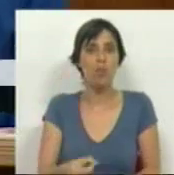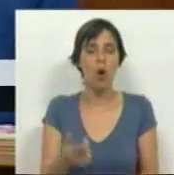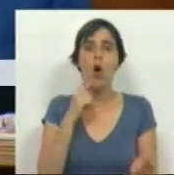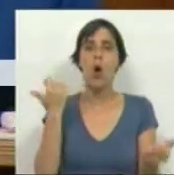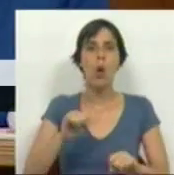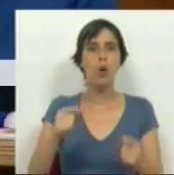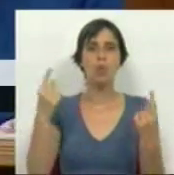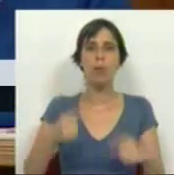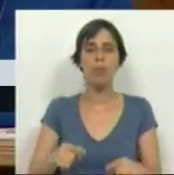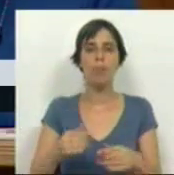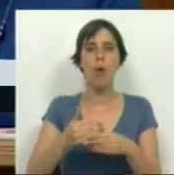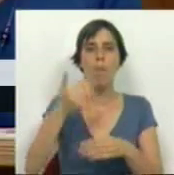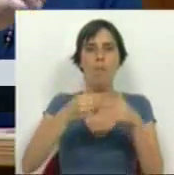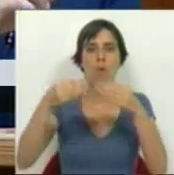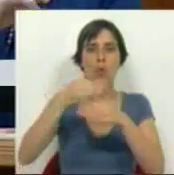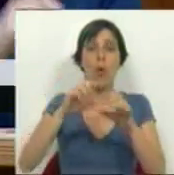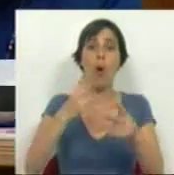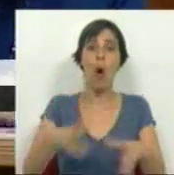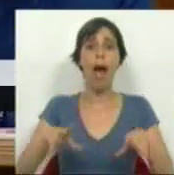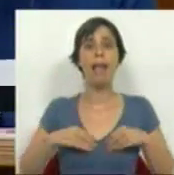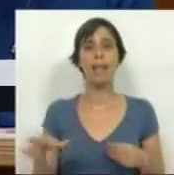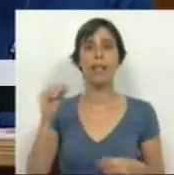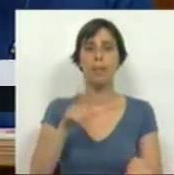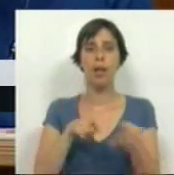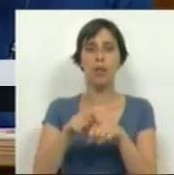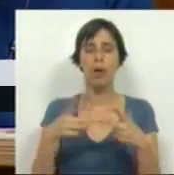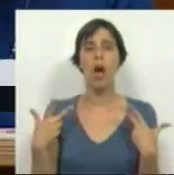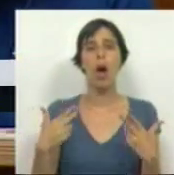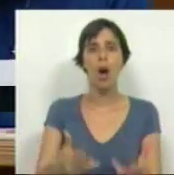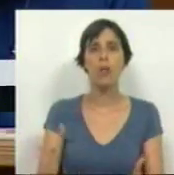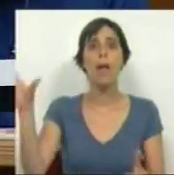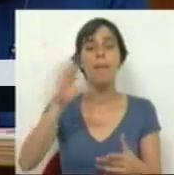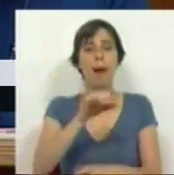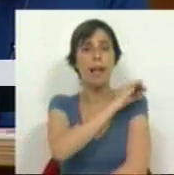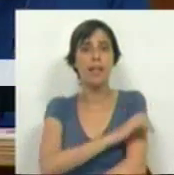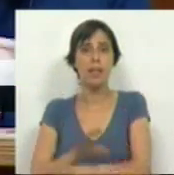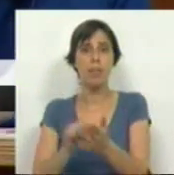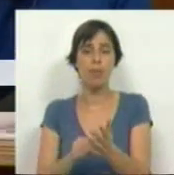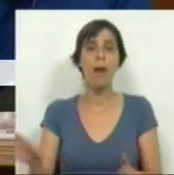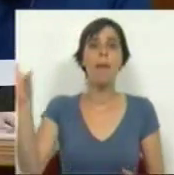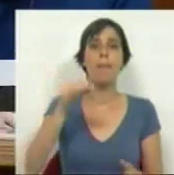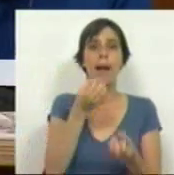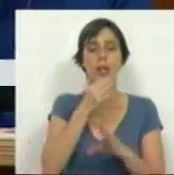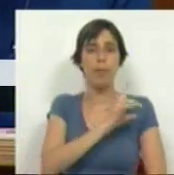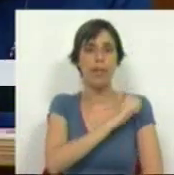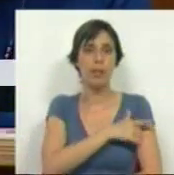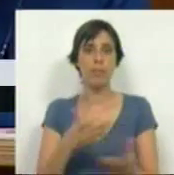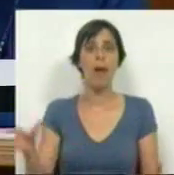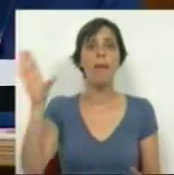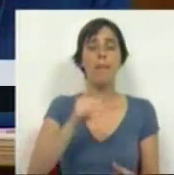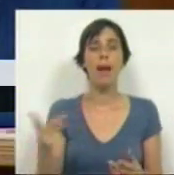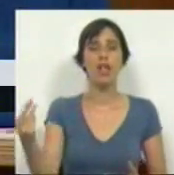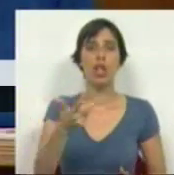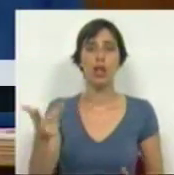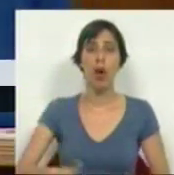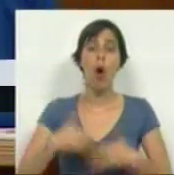se pode ficar em cima do muro. Ou se aceita mais política de austeridade, mais empobrecimento, mais perda de soberania, mais